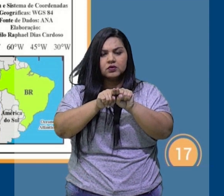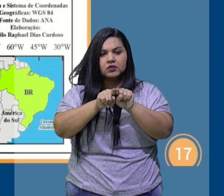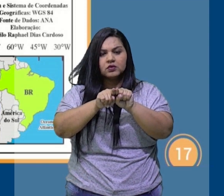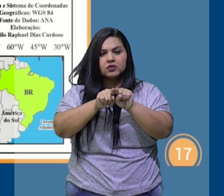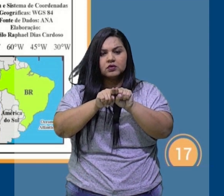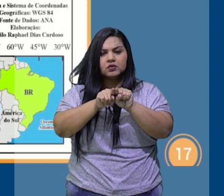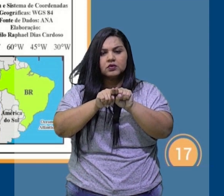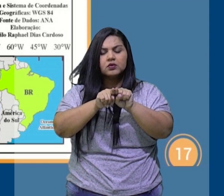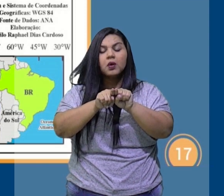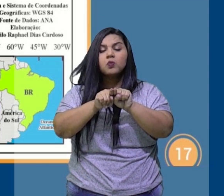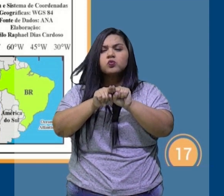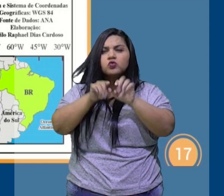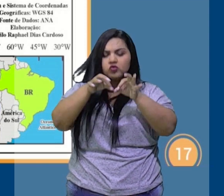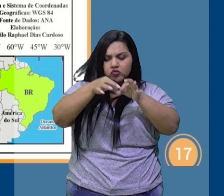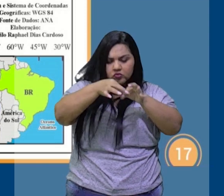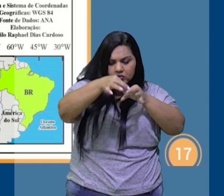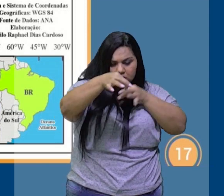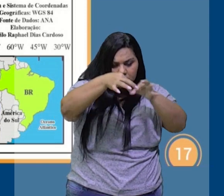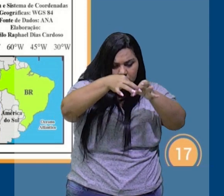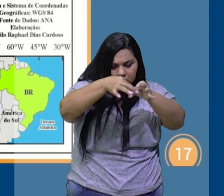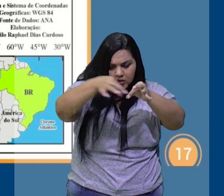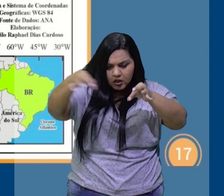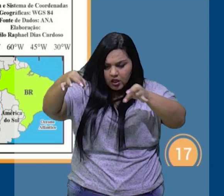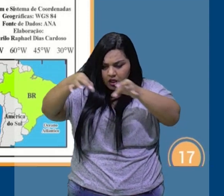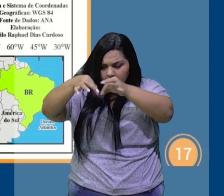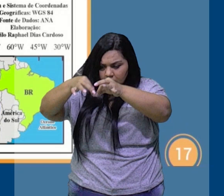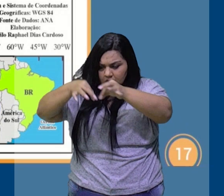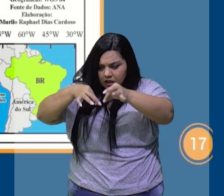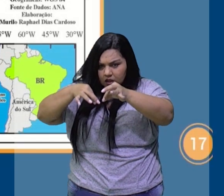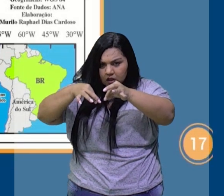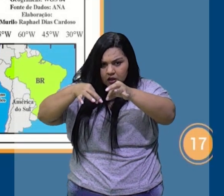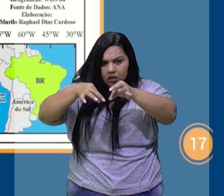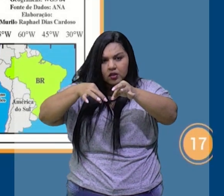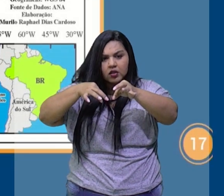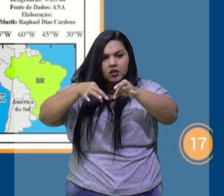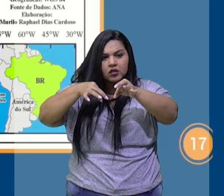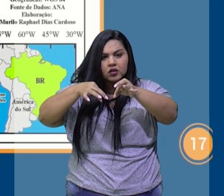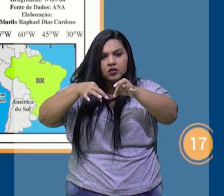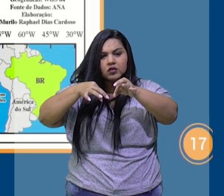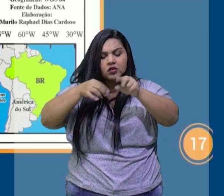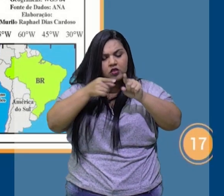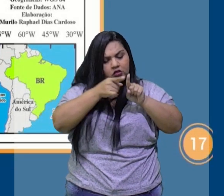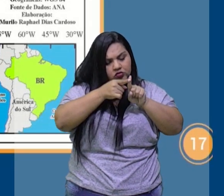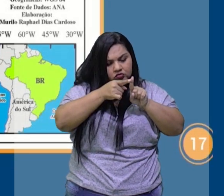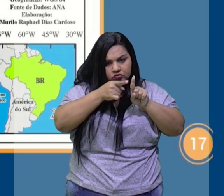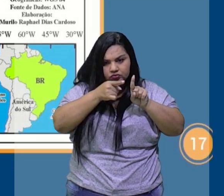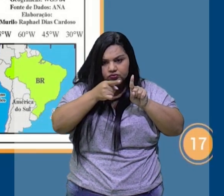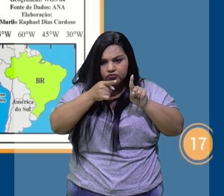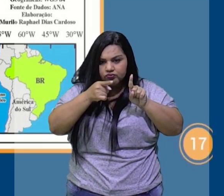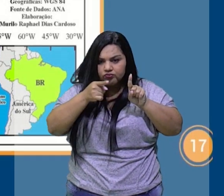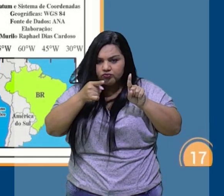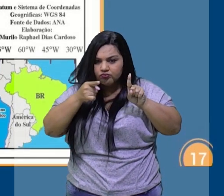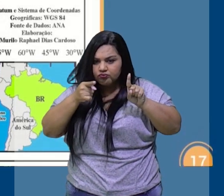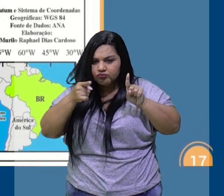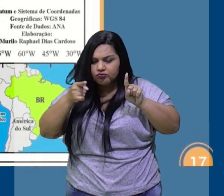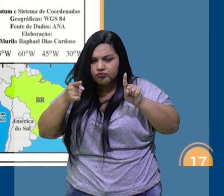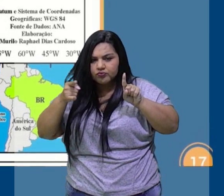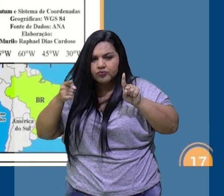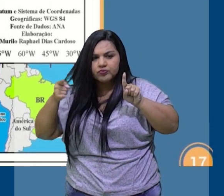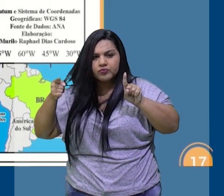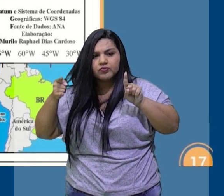medir, né, esse espacinho aí dessa escala, que é uma escala gráfica, né? Que a gente vai ver mais à frente.